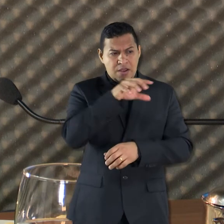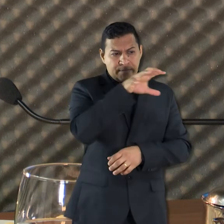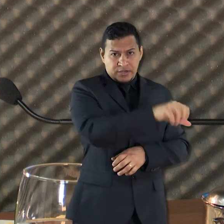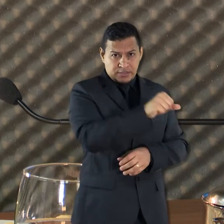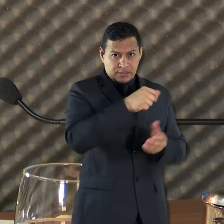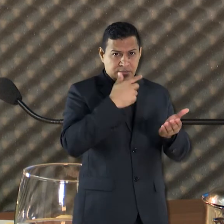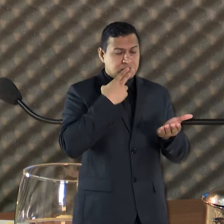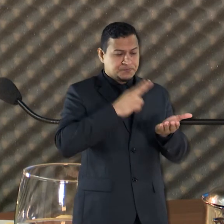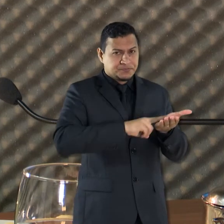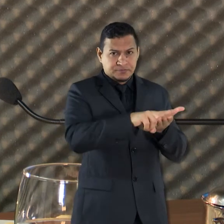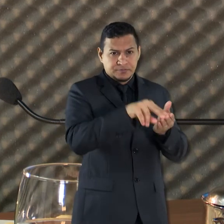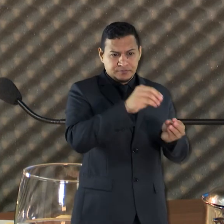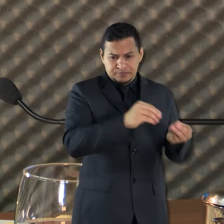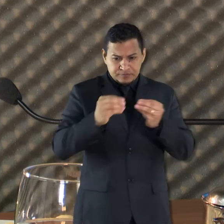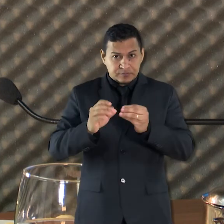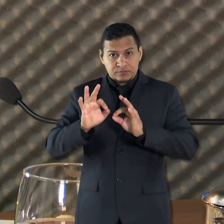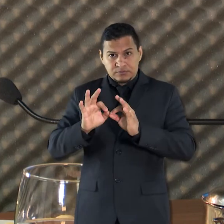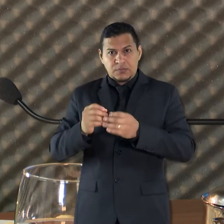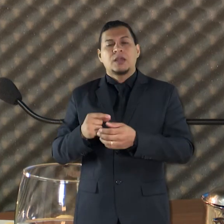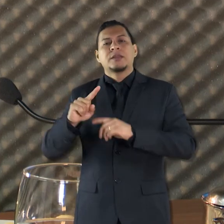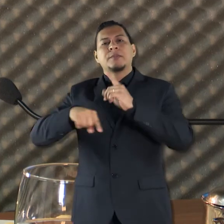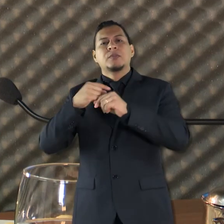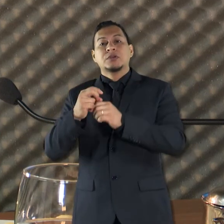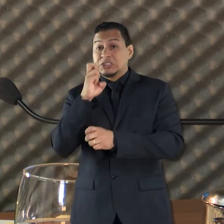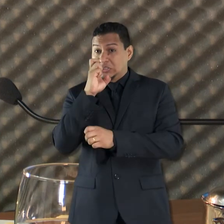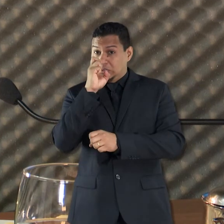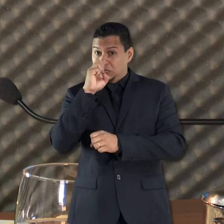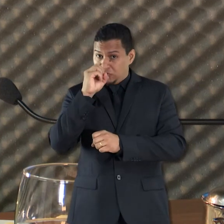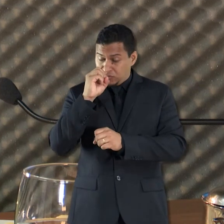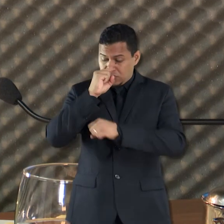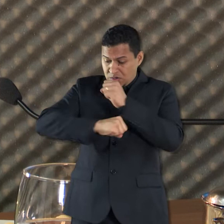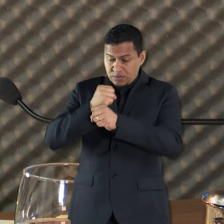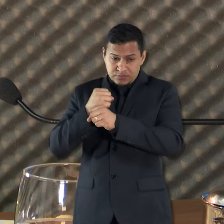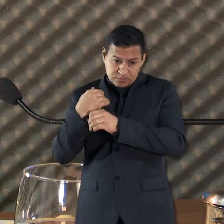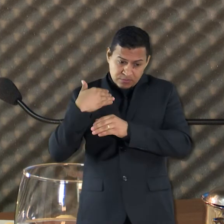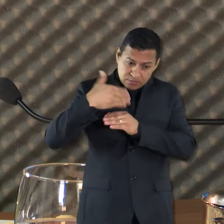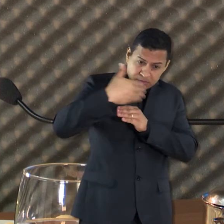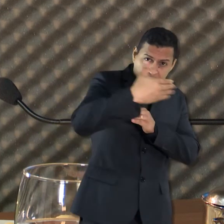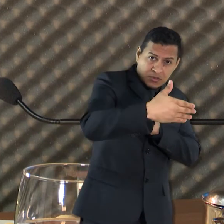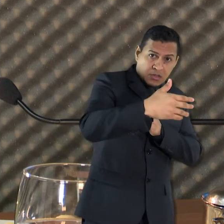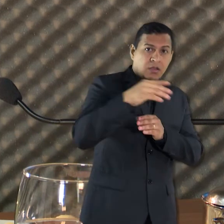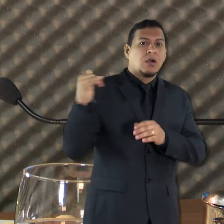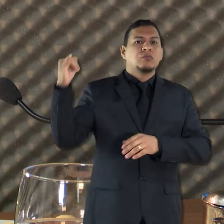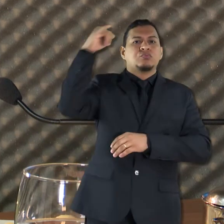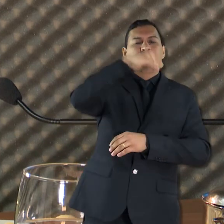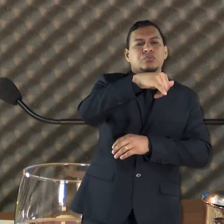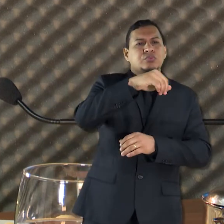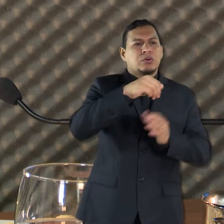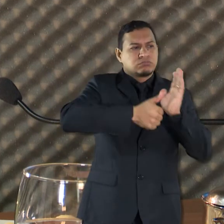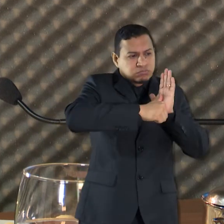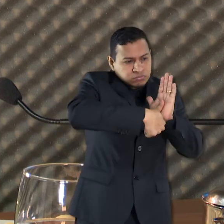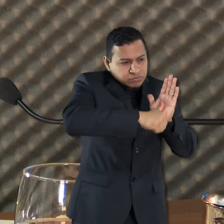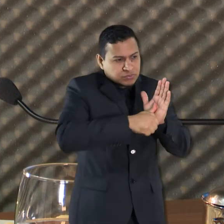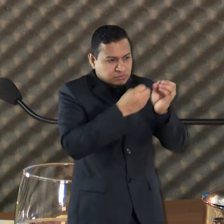eu juntei essa carta, eles ficaram impressionadíssimos da gente conservar e ir lá atender, né? Olha! E o trabalho que a gente fez, assim, com